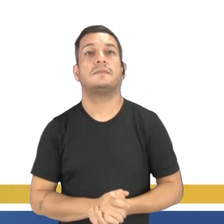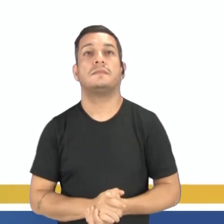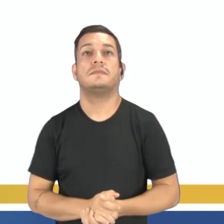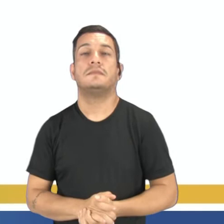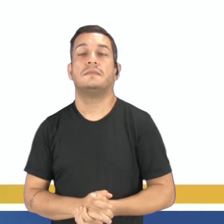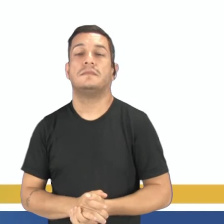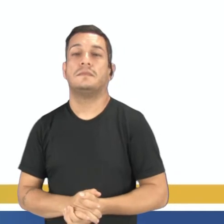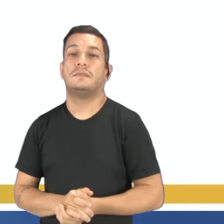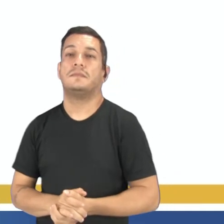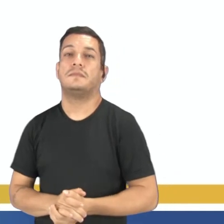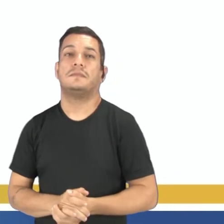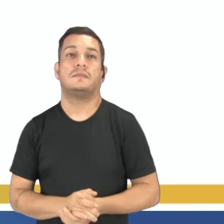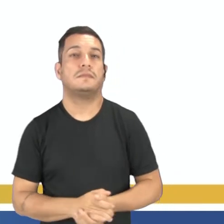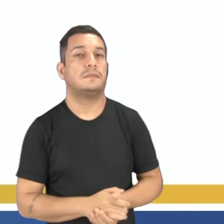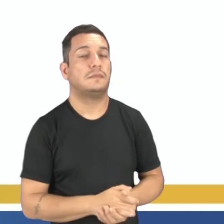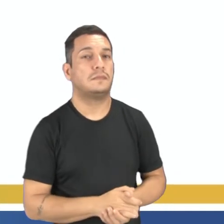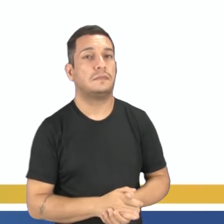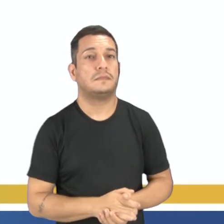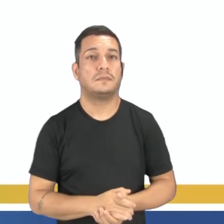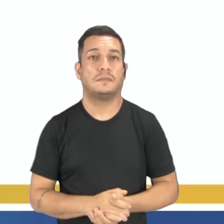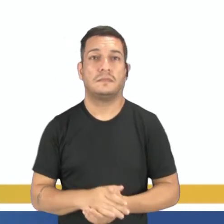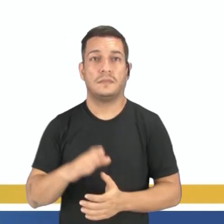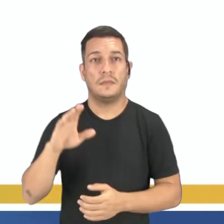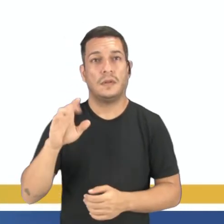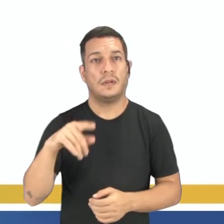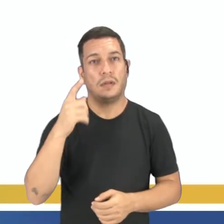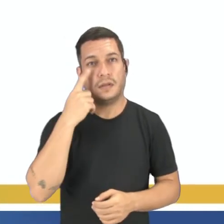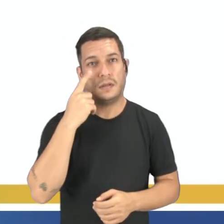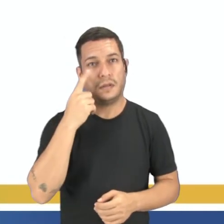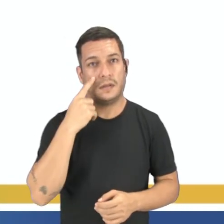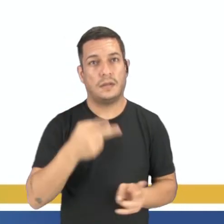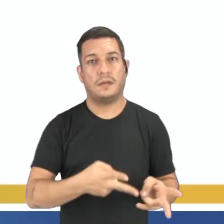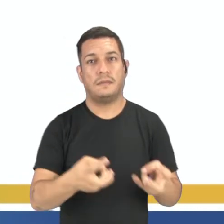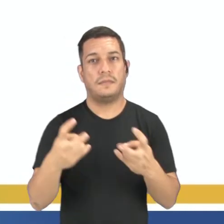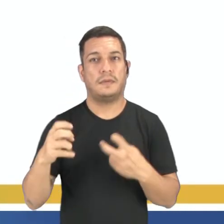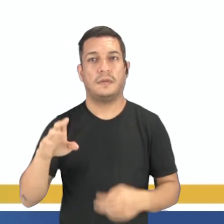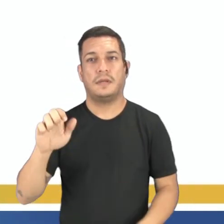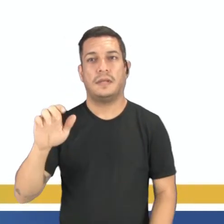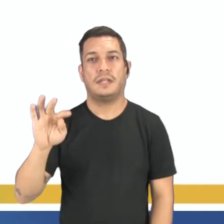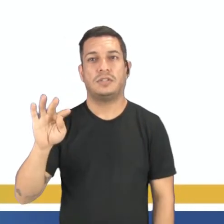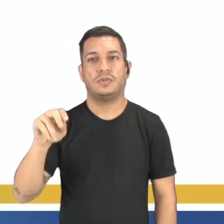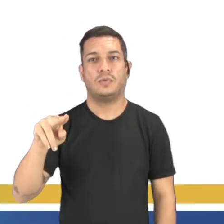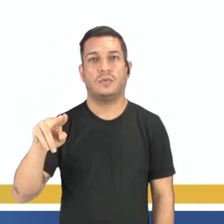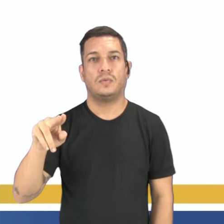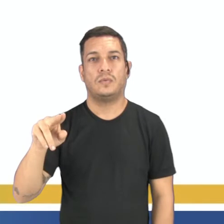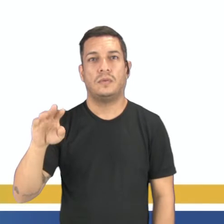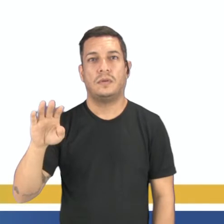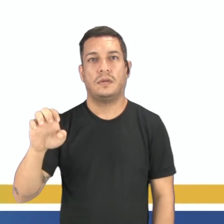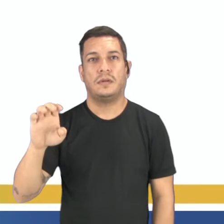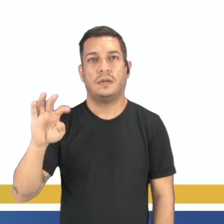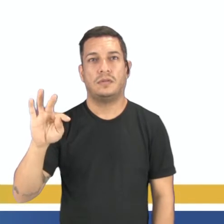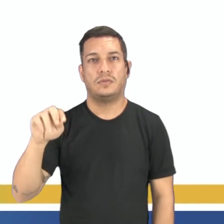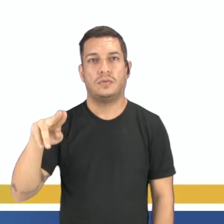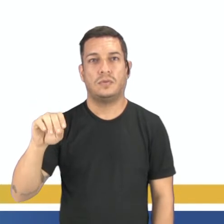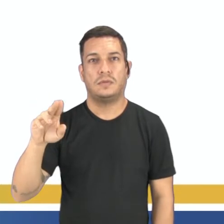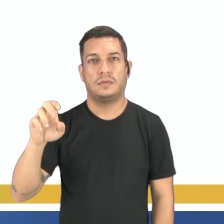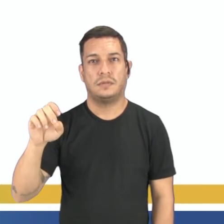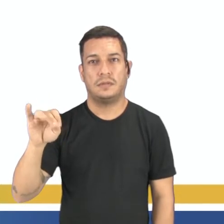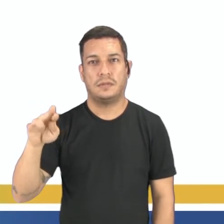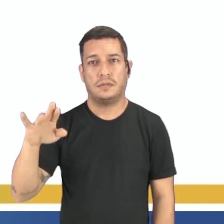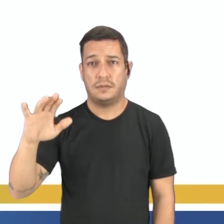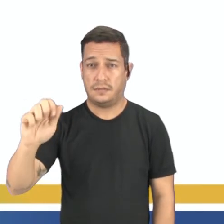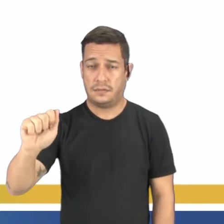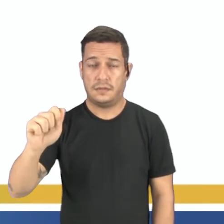mas o contratualismo é moderno. Configuração na percepção etnocêntrica, nada a ver. Gente, é claro